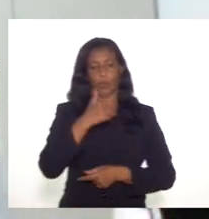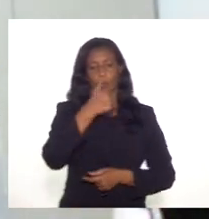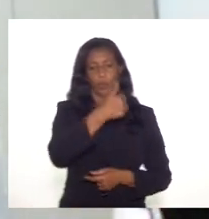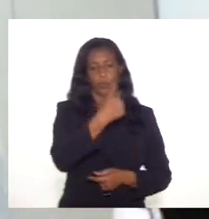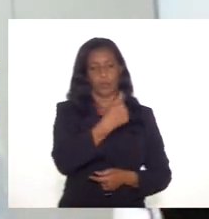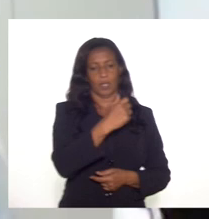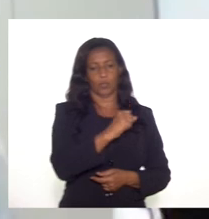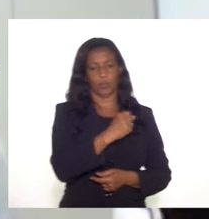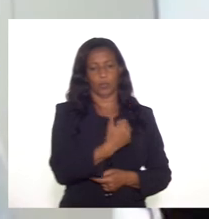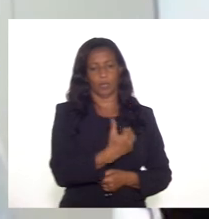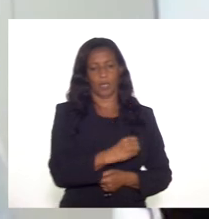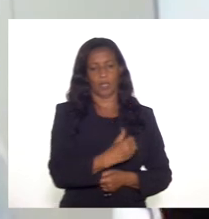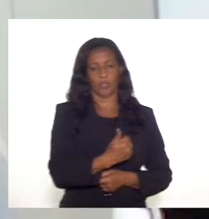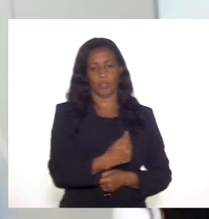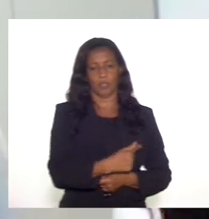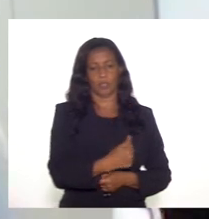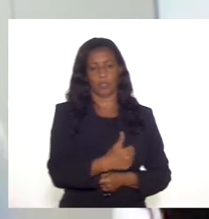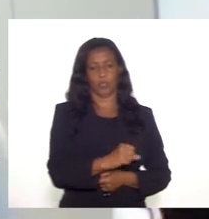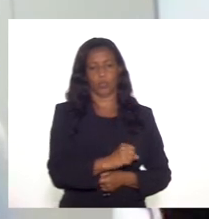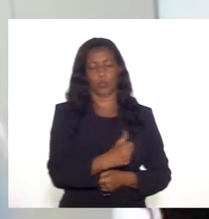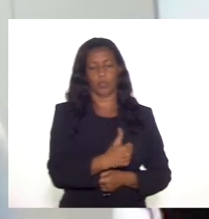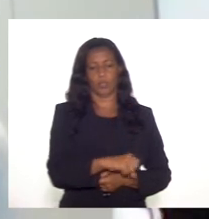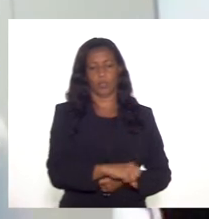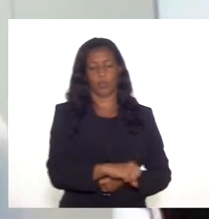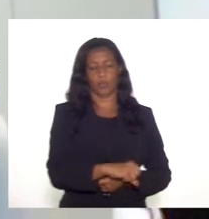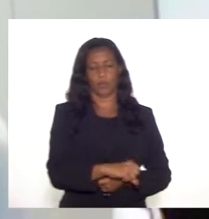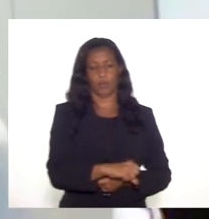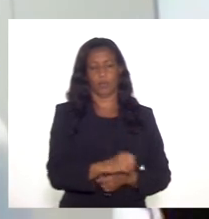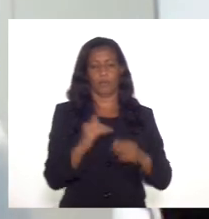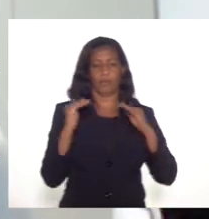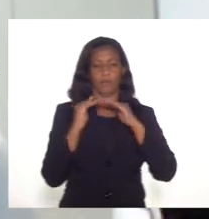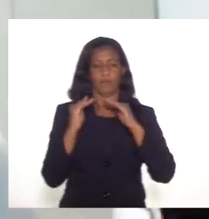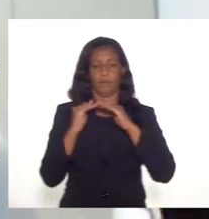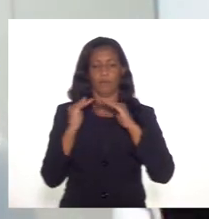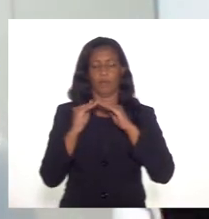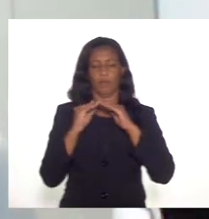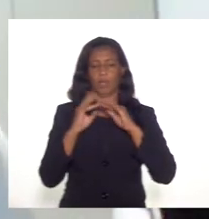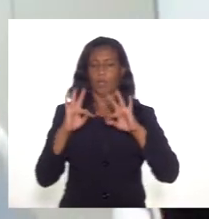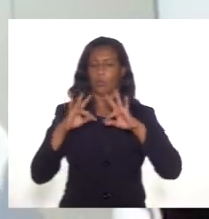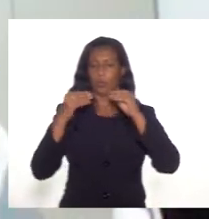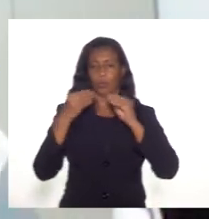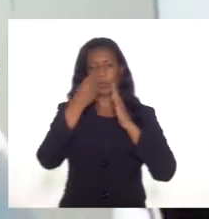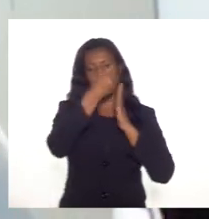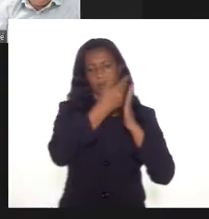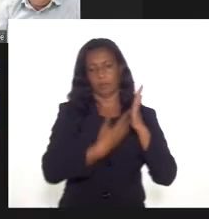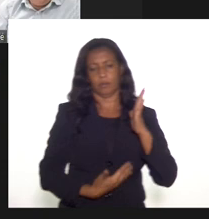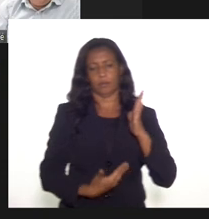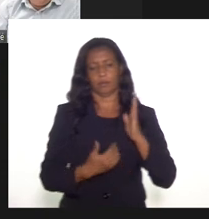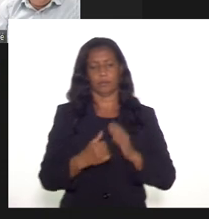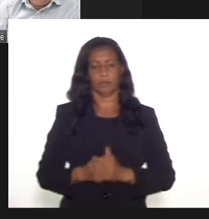1, 7, 8, 10, 17, 18 e 19 e favorável a todas as demais emendas.